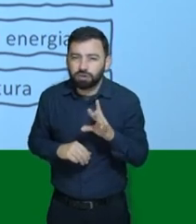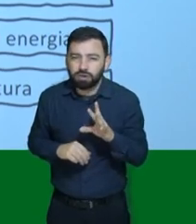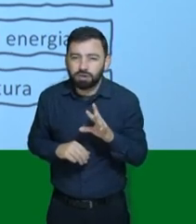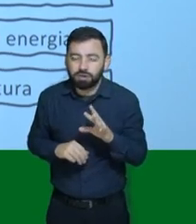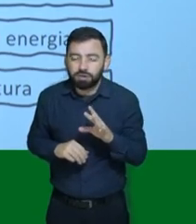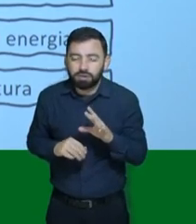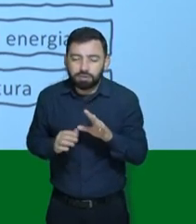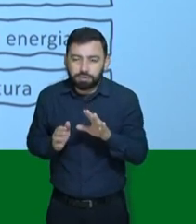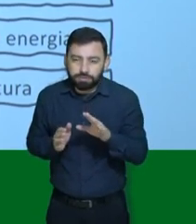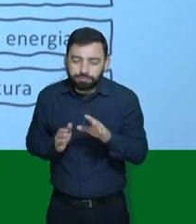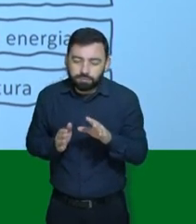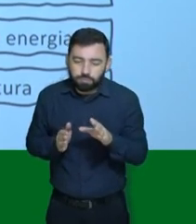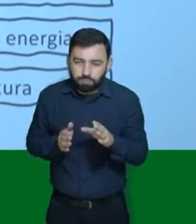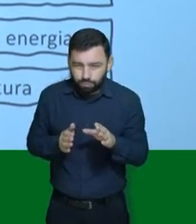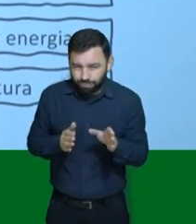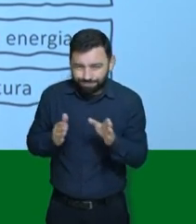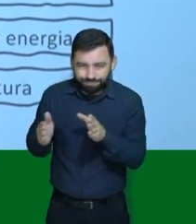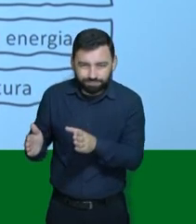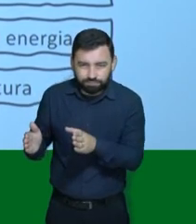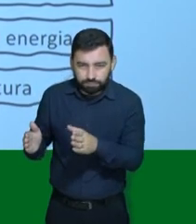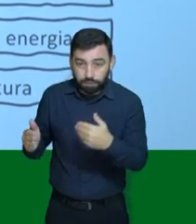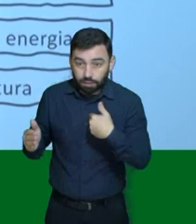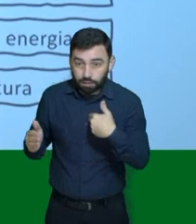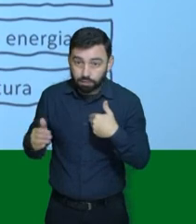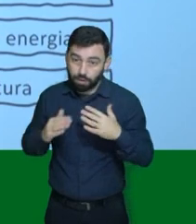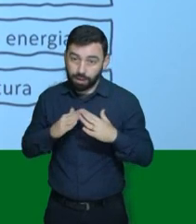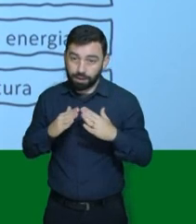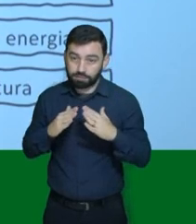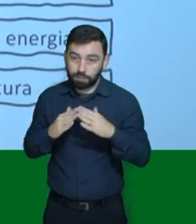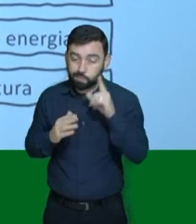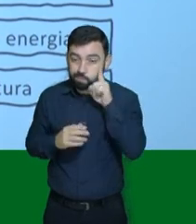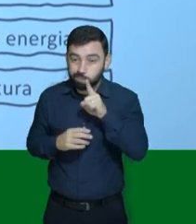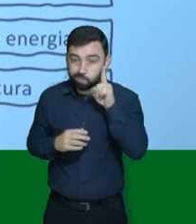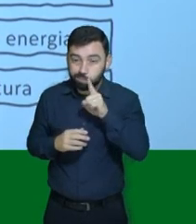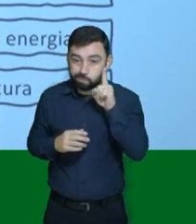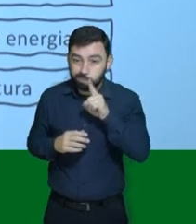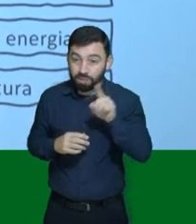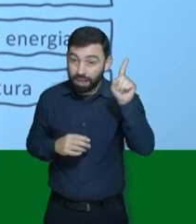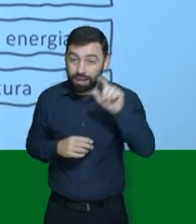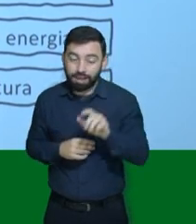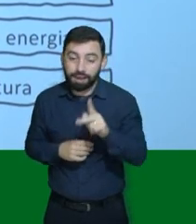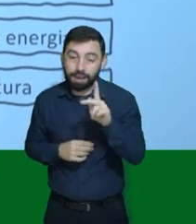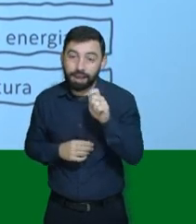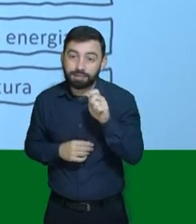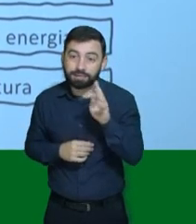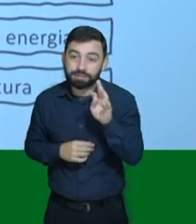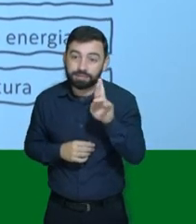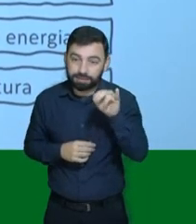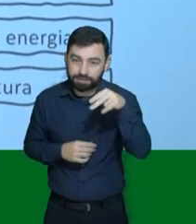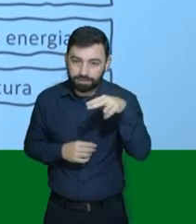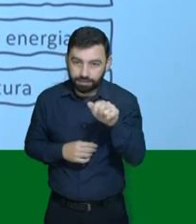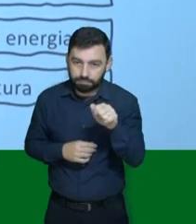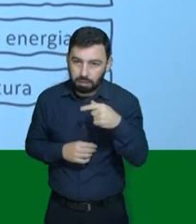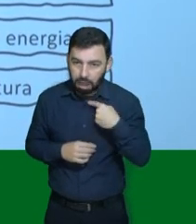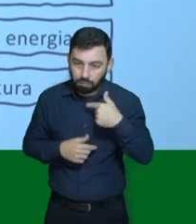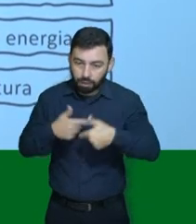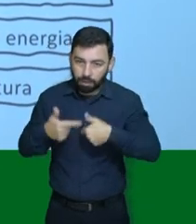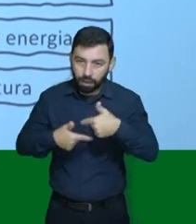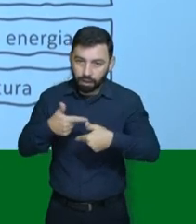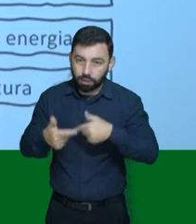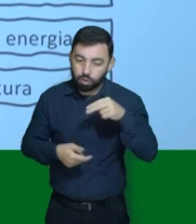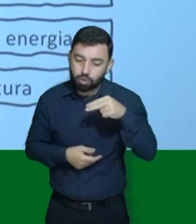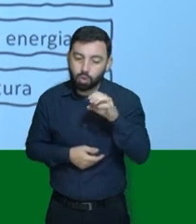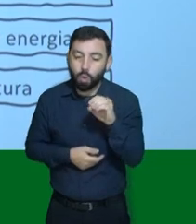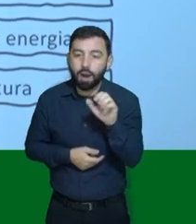uma divagada aqui. Tá? E eu estava morando nos Estados Unidos quando aconteceu o Katrina em New Orleans. Inclusive, eu estava trabalhando